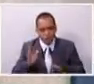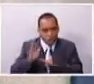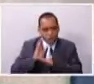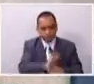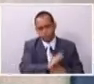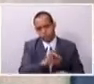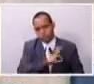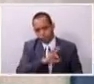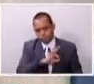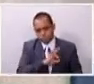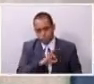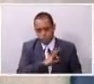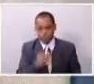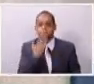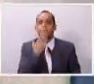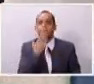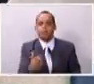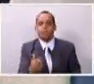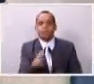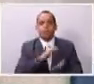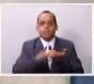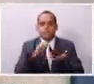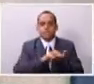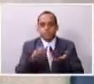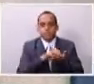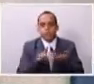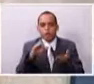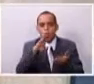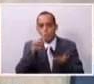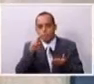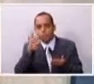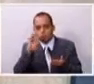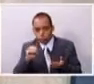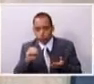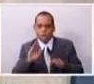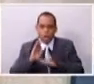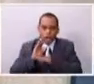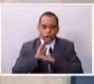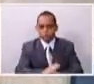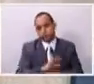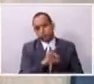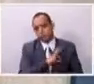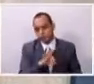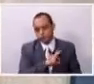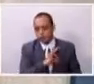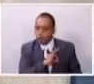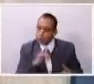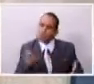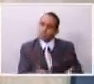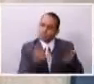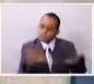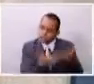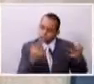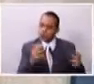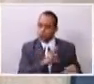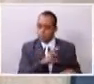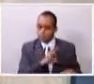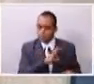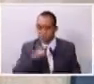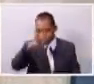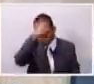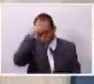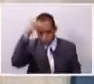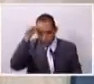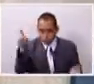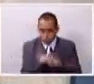seus policiais. Peço ao secretário Porto que lute pelos seus policiais, valorize esses homens, e ao senhor prefeito